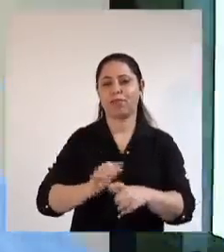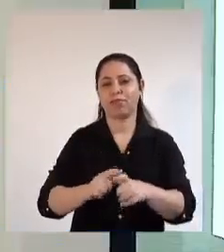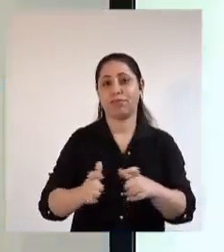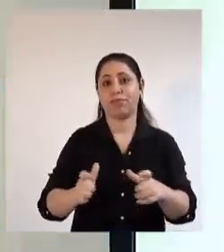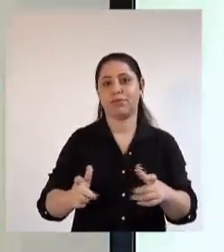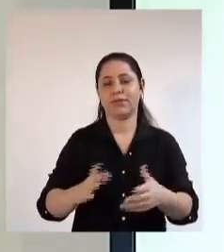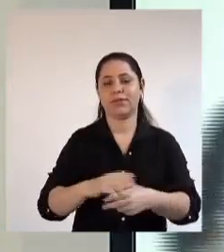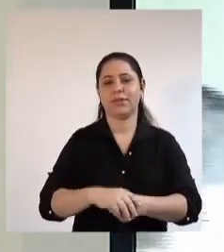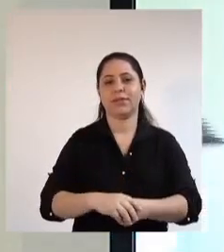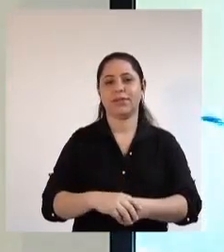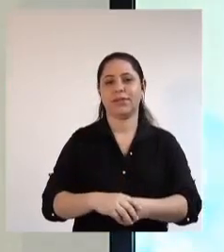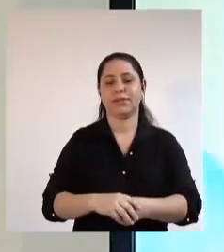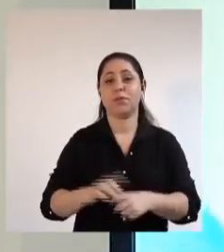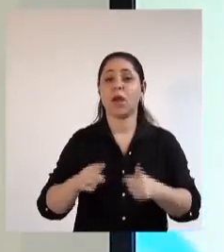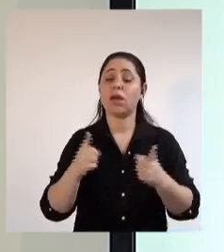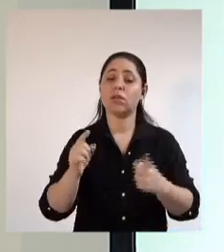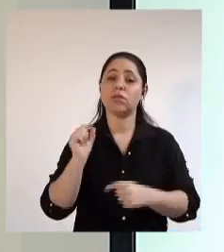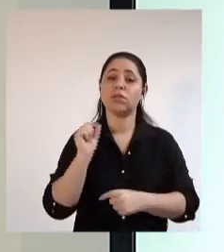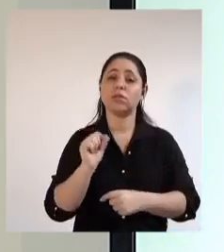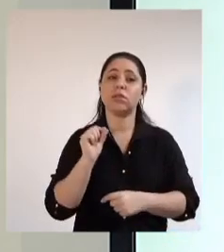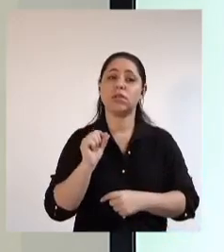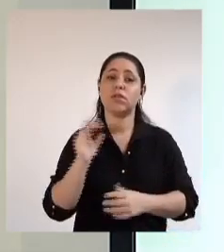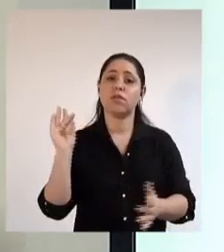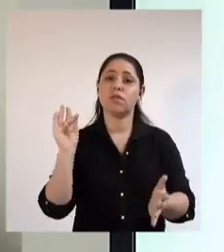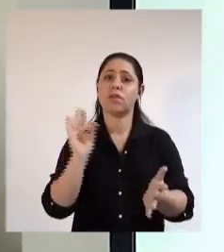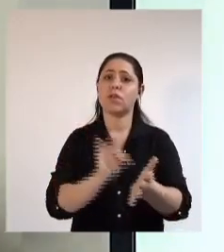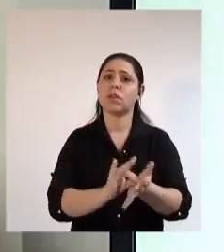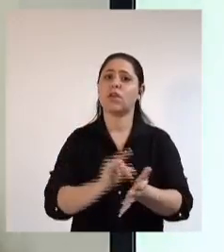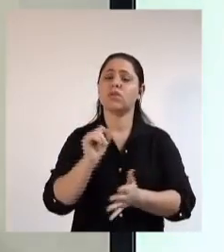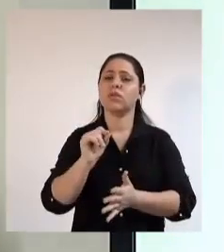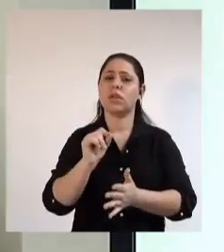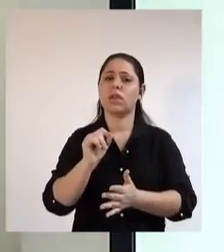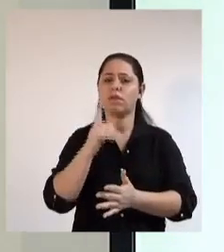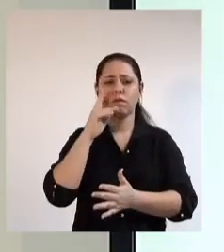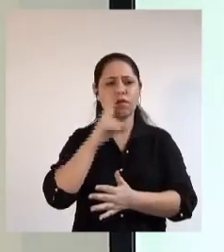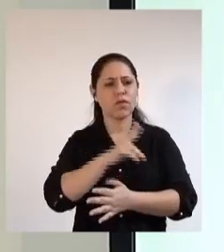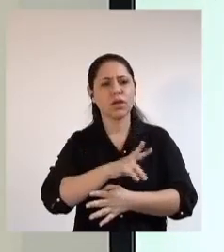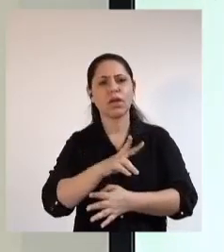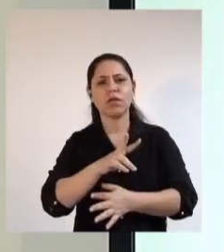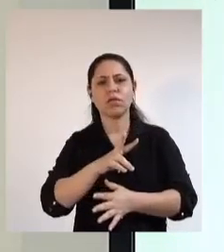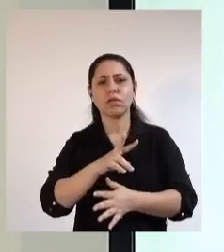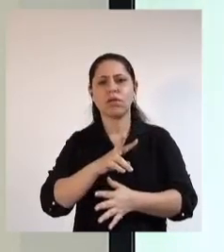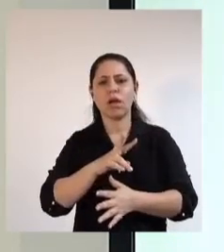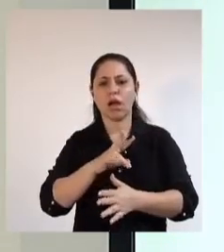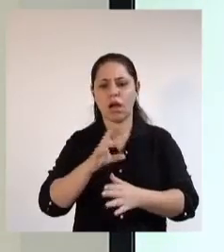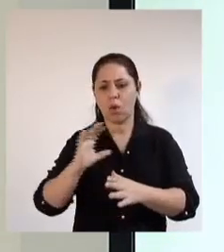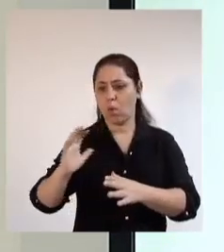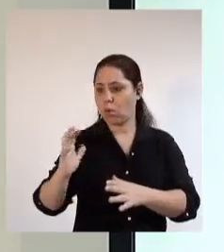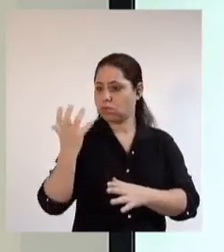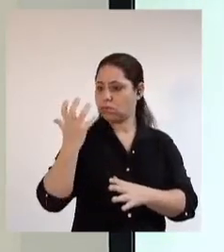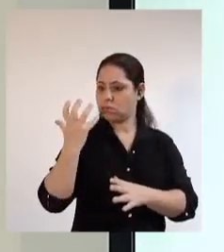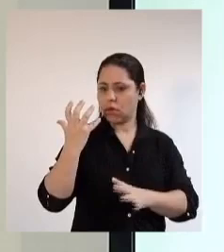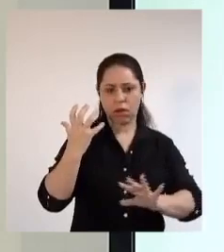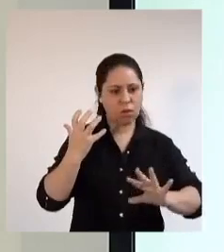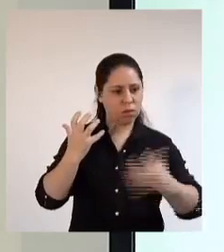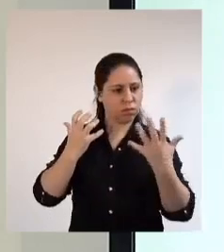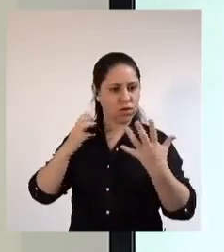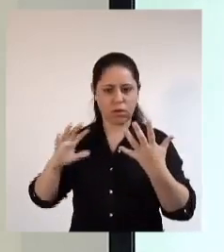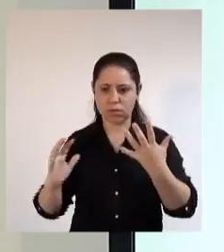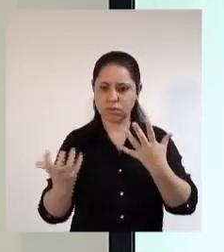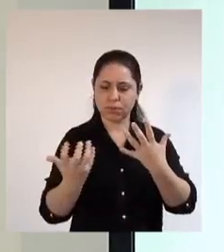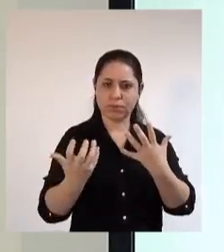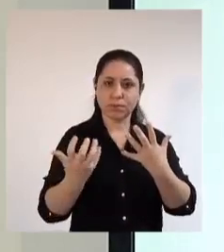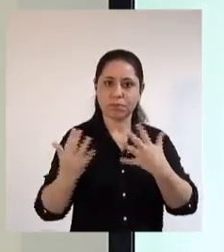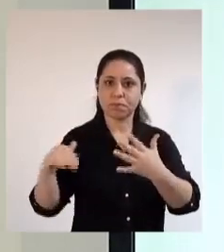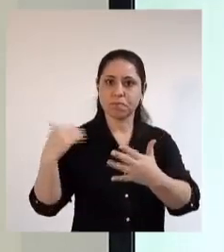mas que de fato a gente viu que as coisas foram evoluindo as coisas foram estão acontecendo ao longo